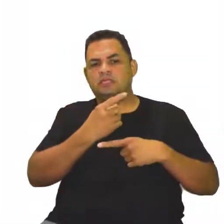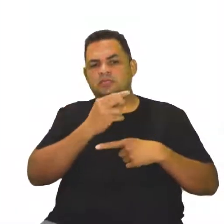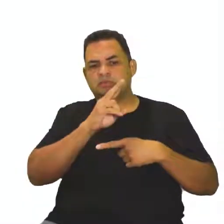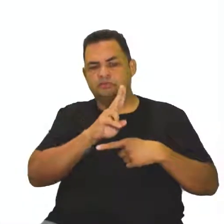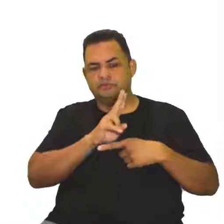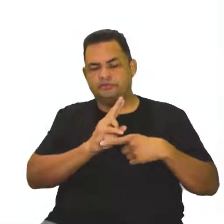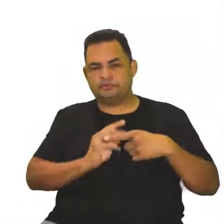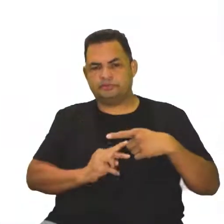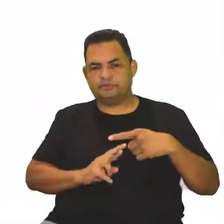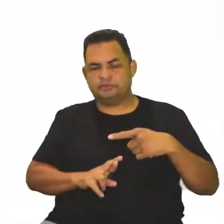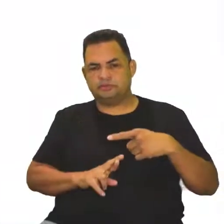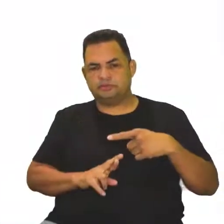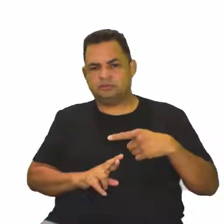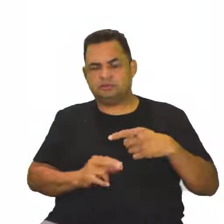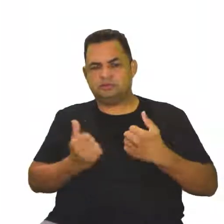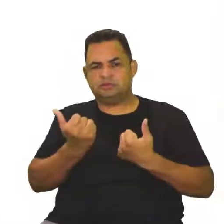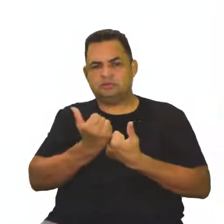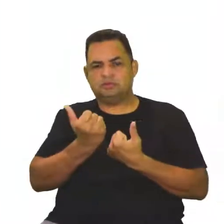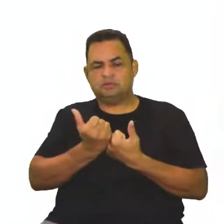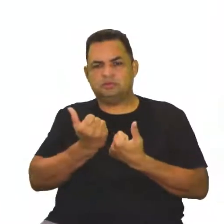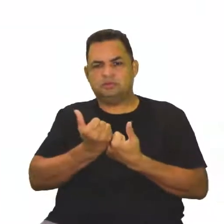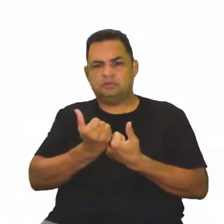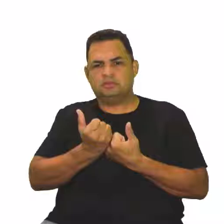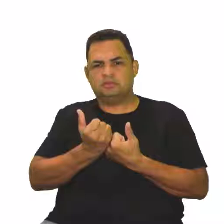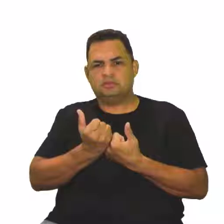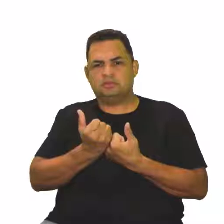dividindo. Se você substituir aqui,